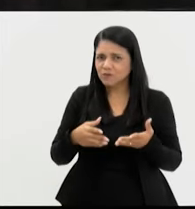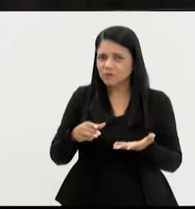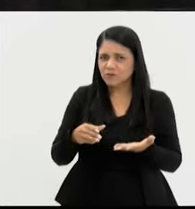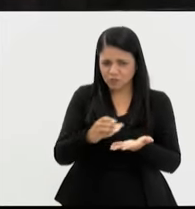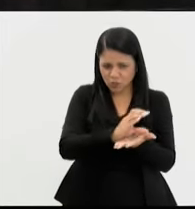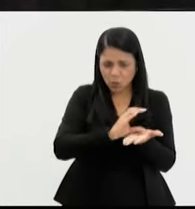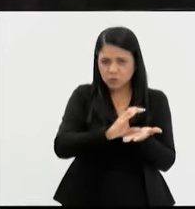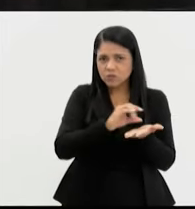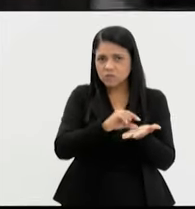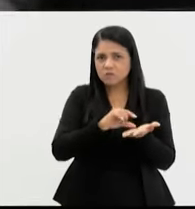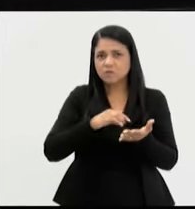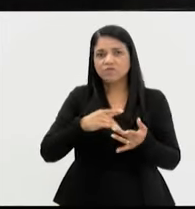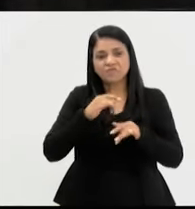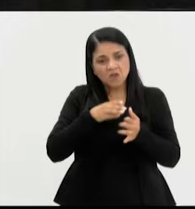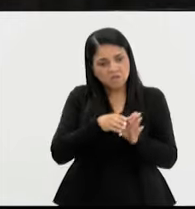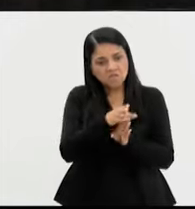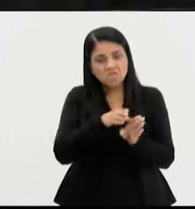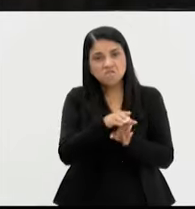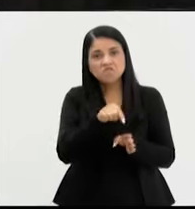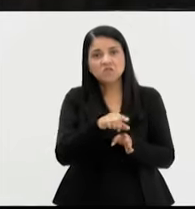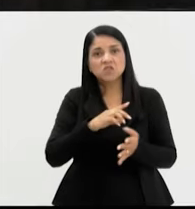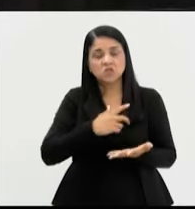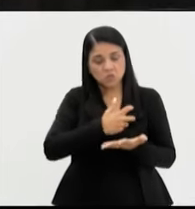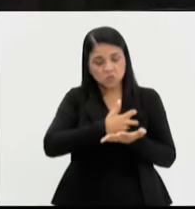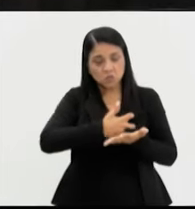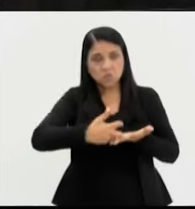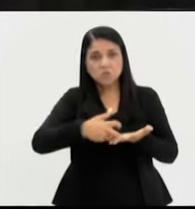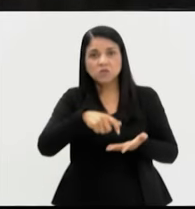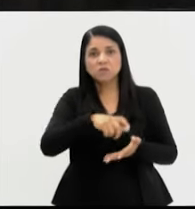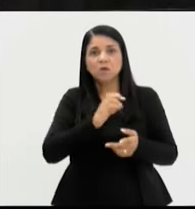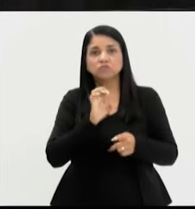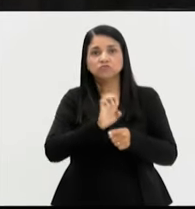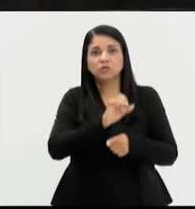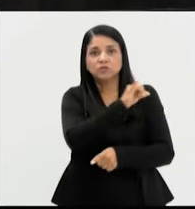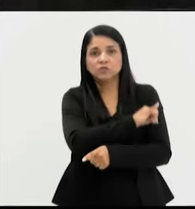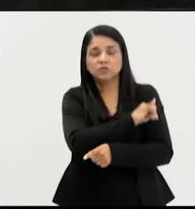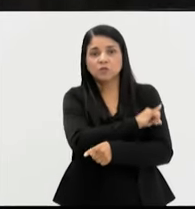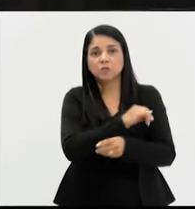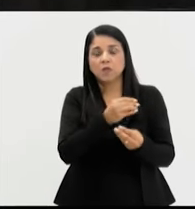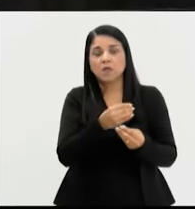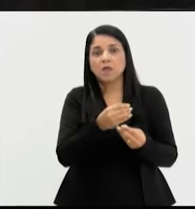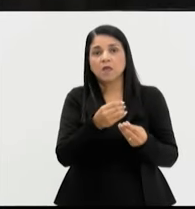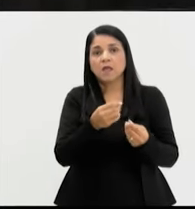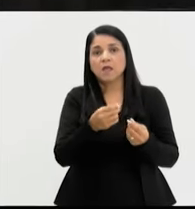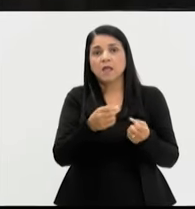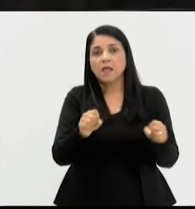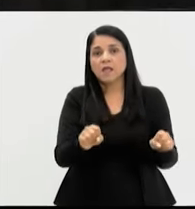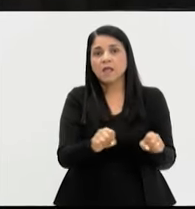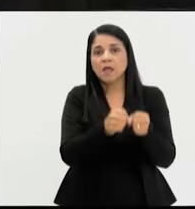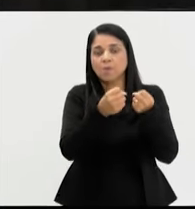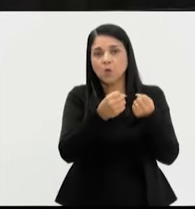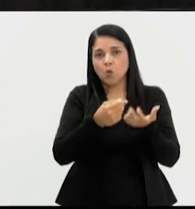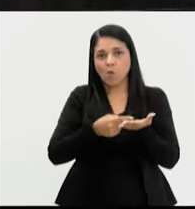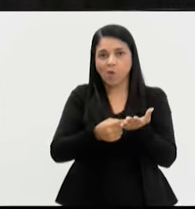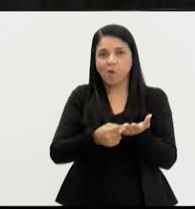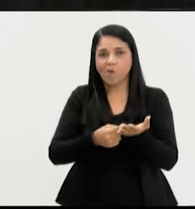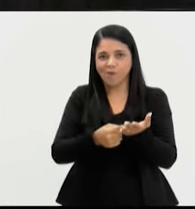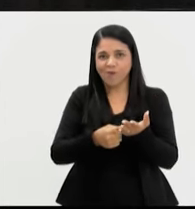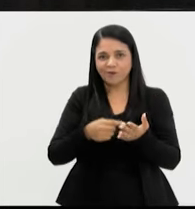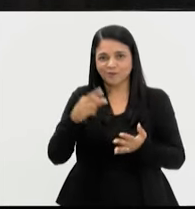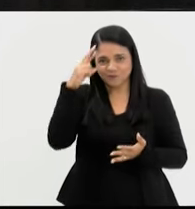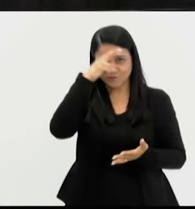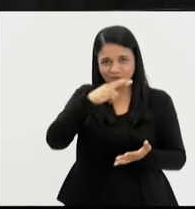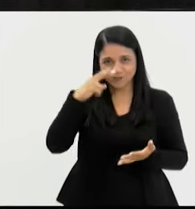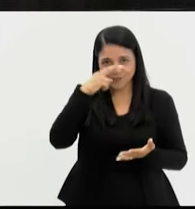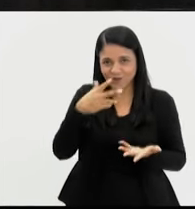fosse punido porque arranhou o regime de recuperação fiscal e essa punição é da ordem de